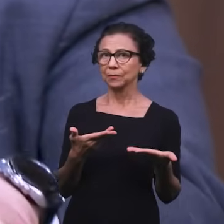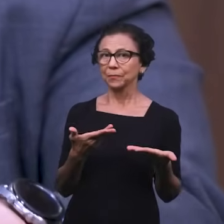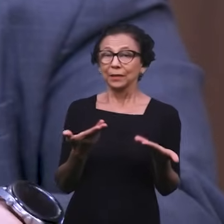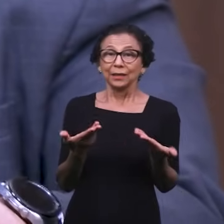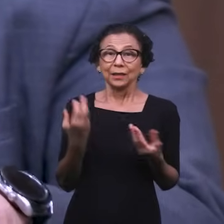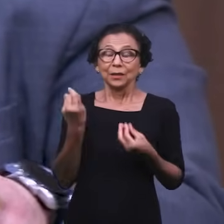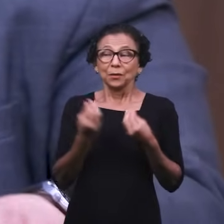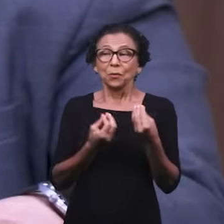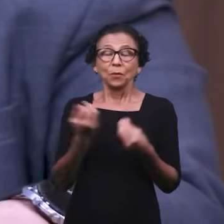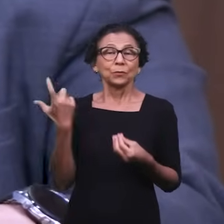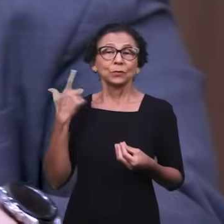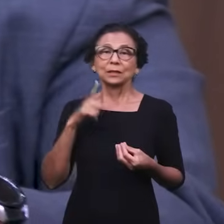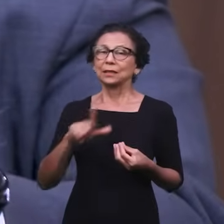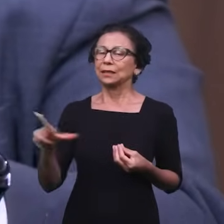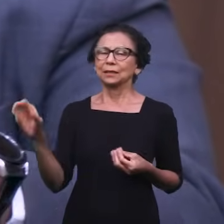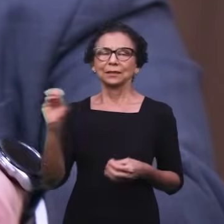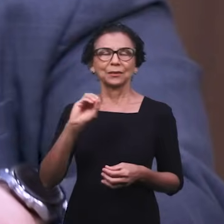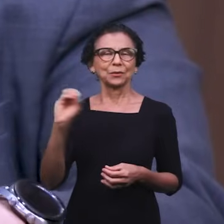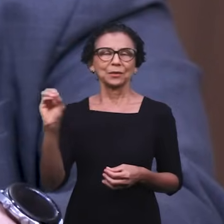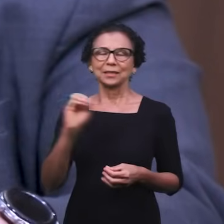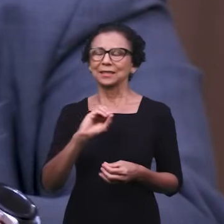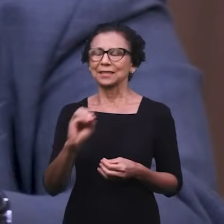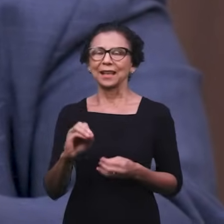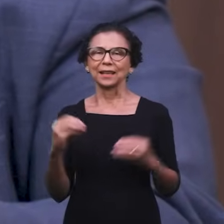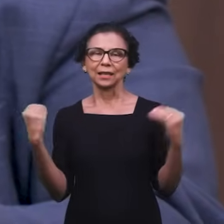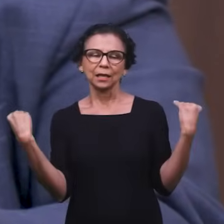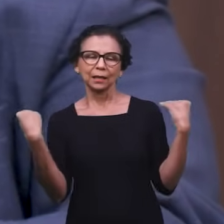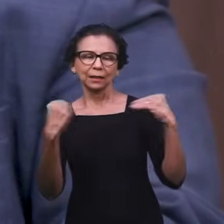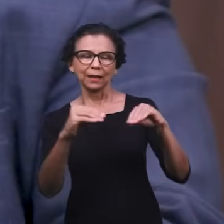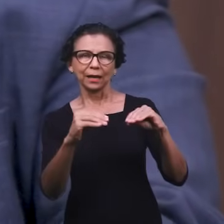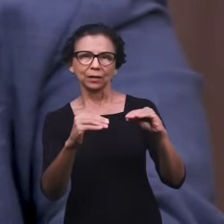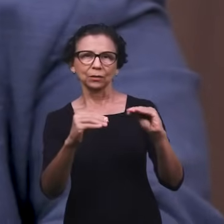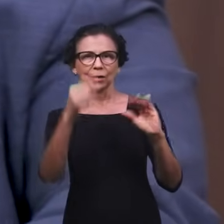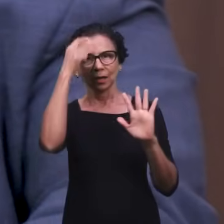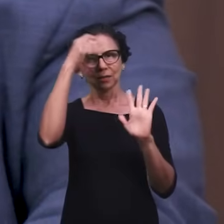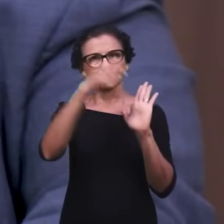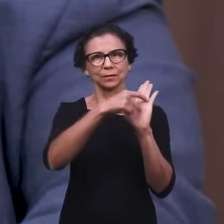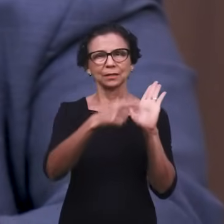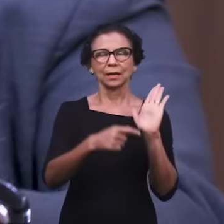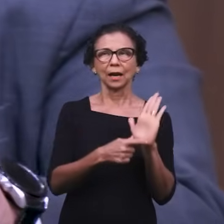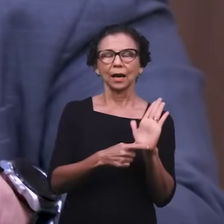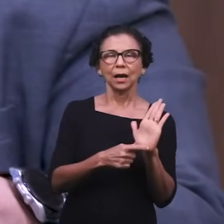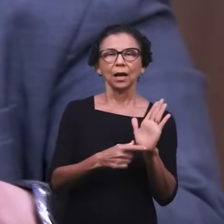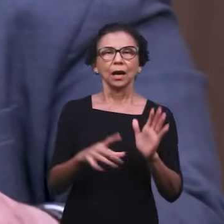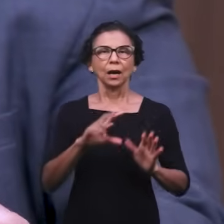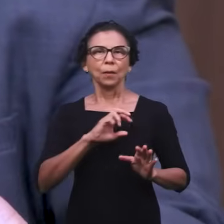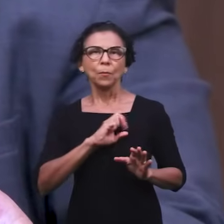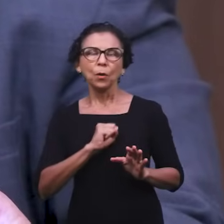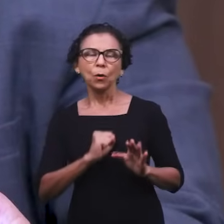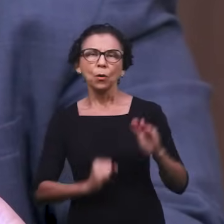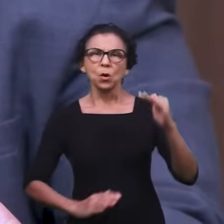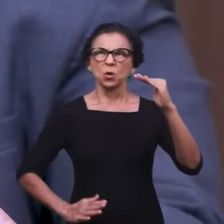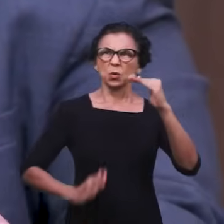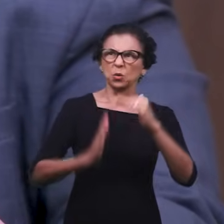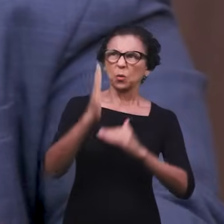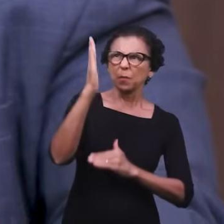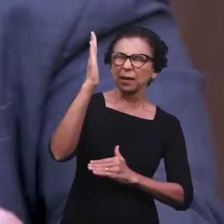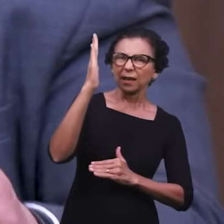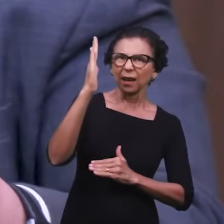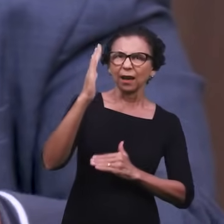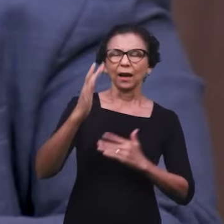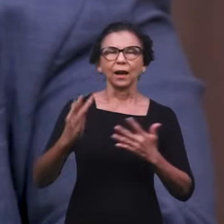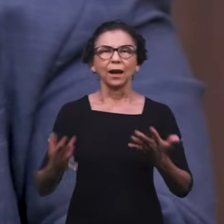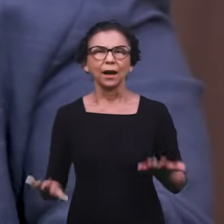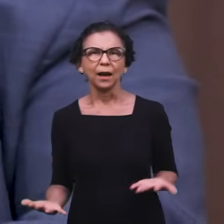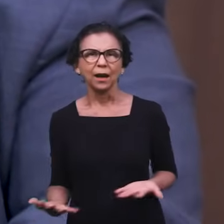consegue passar isso para ele. Criatividade, superação, às vezes improvisação. E às